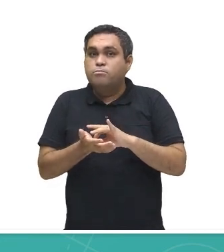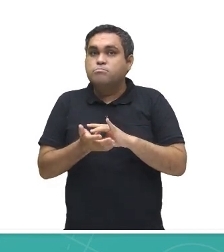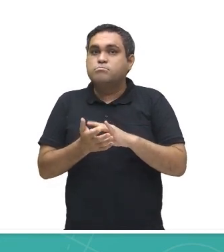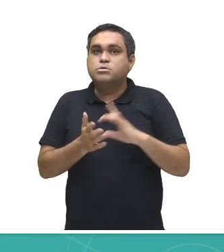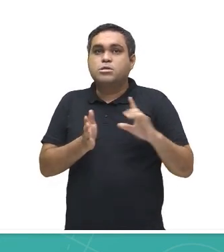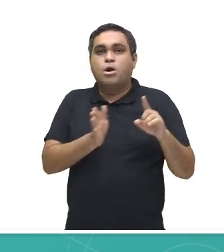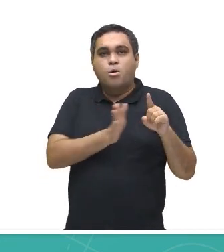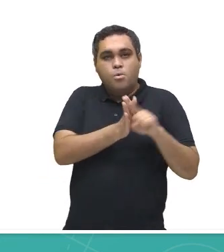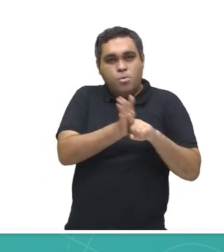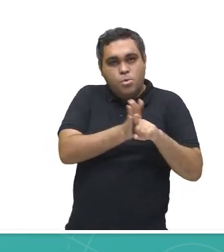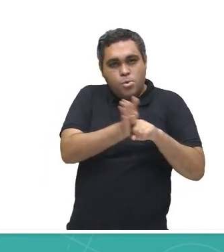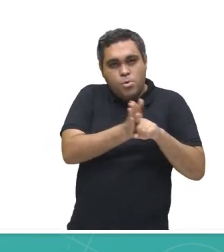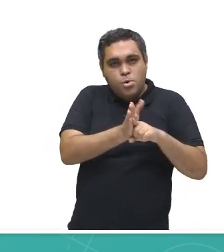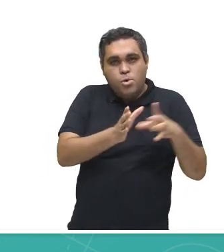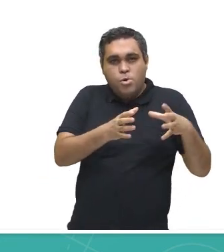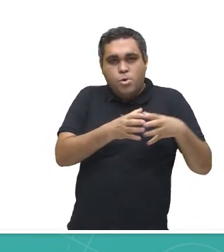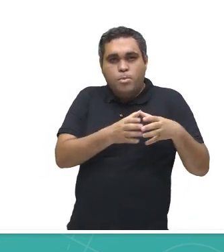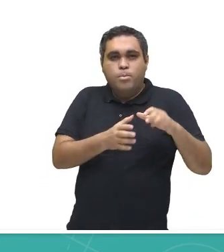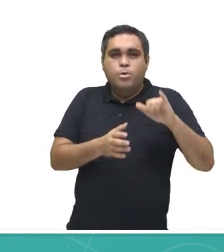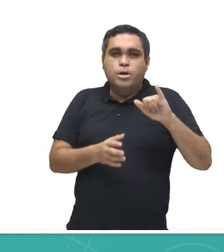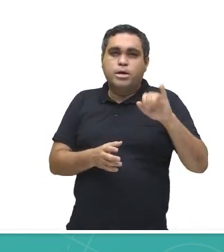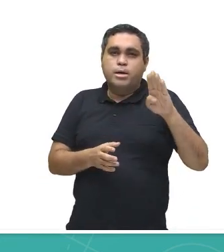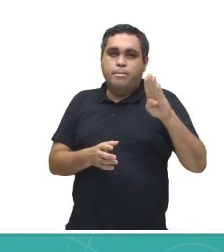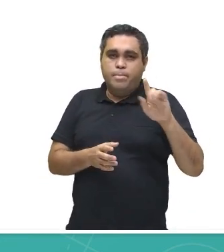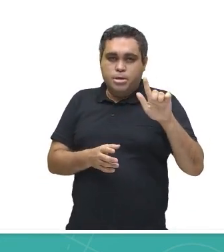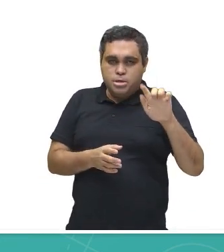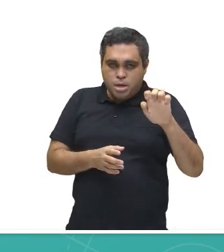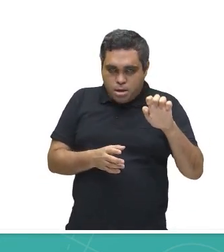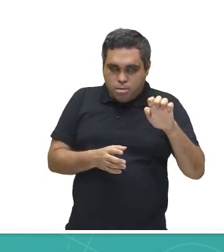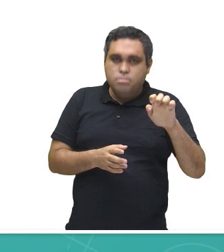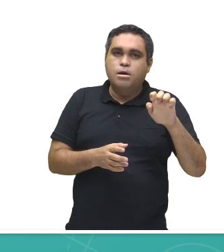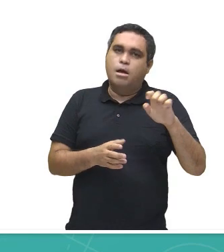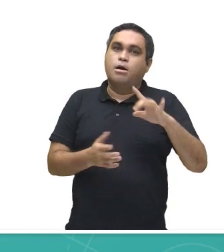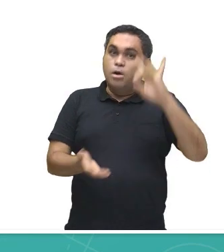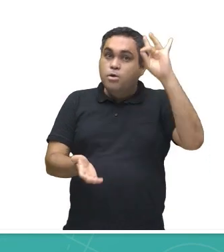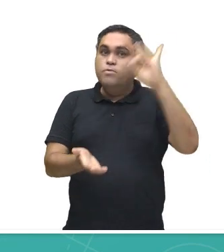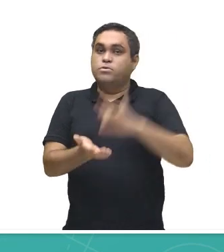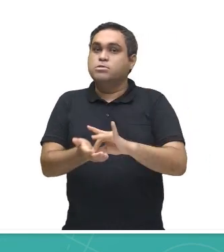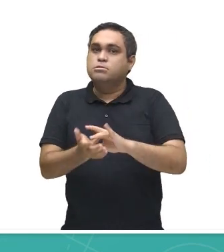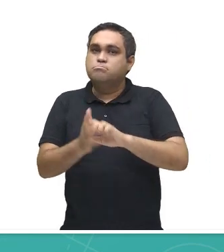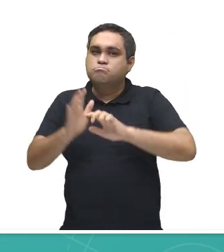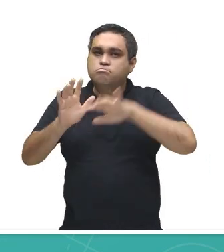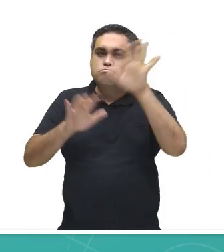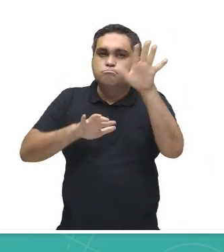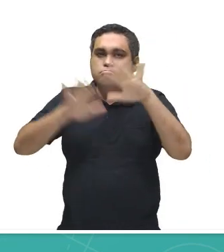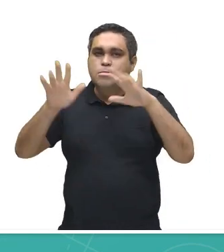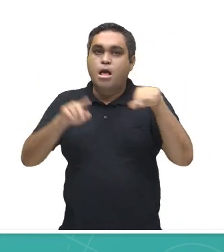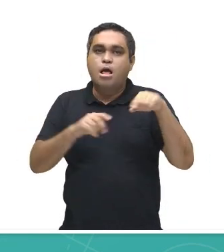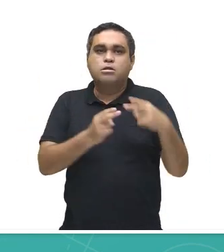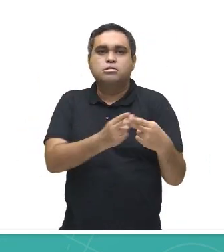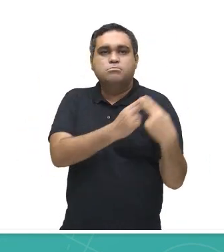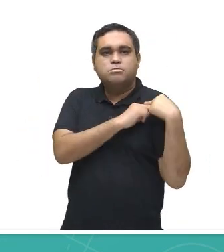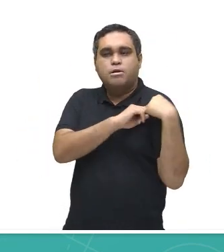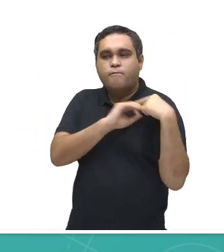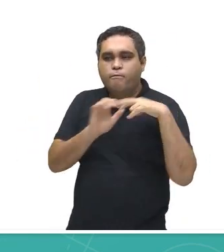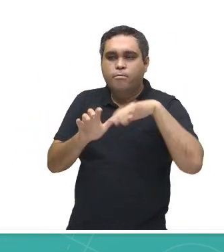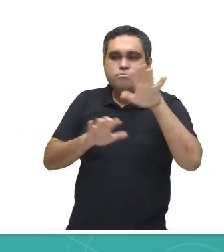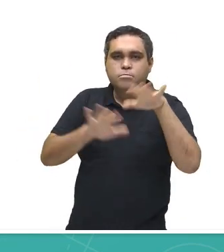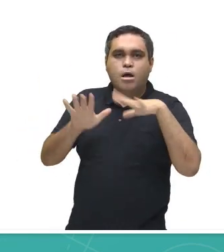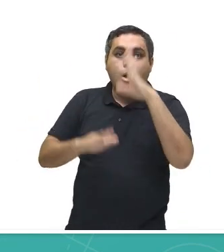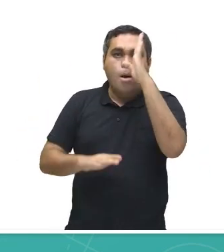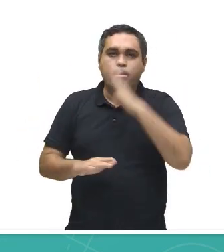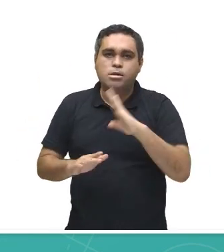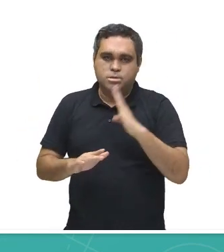e Estatística, o IBGE, acabou fazendo, né, a divisão regional brasileira que é